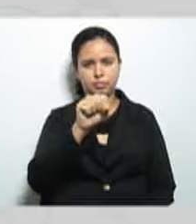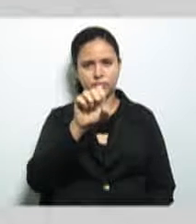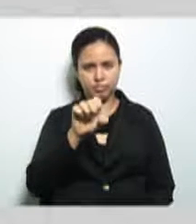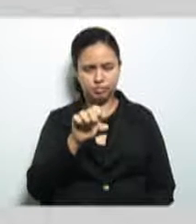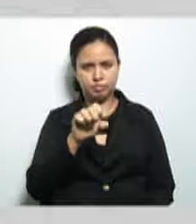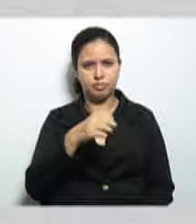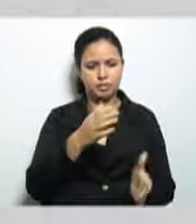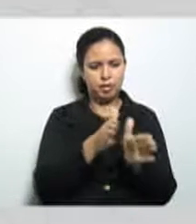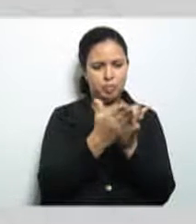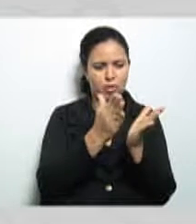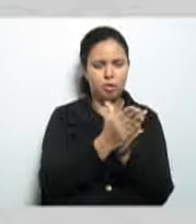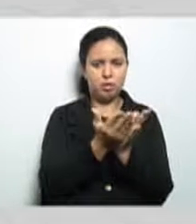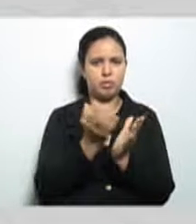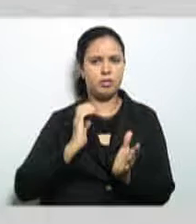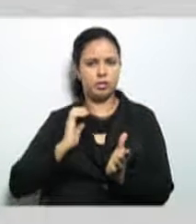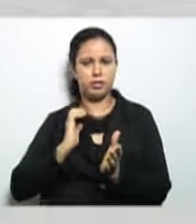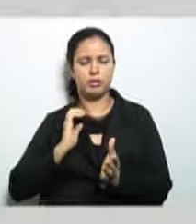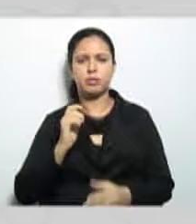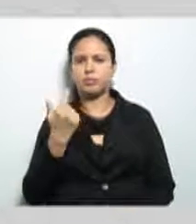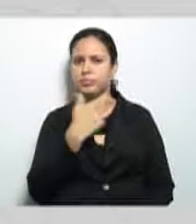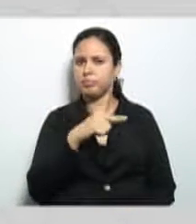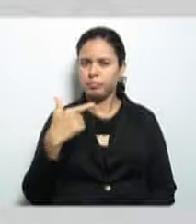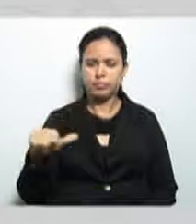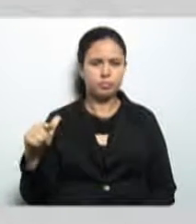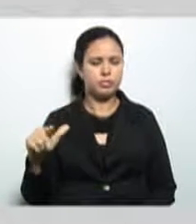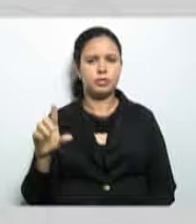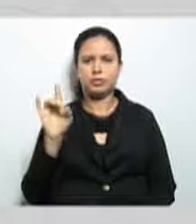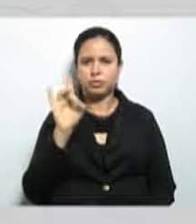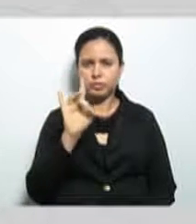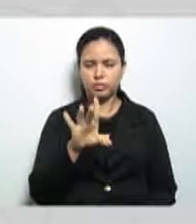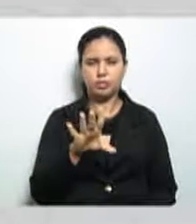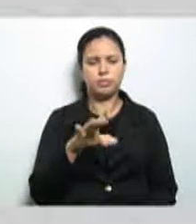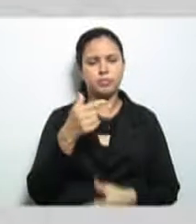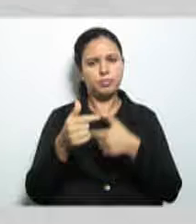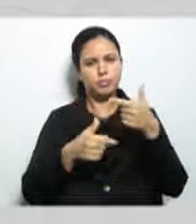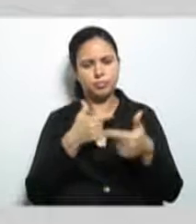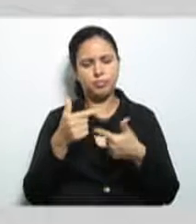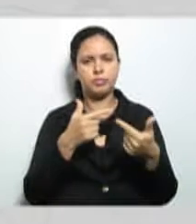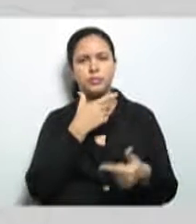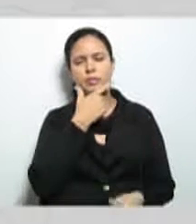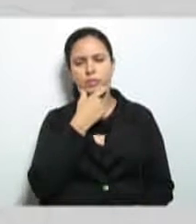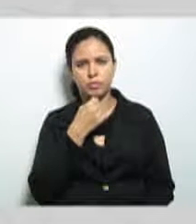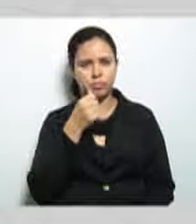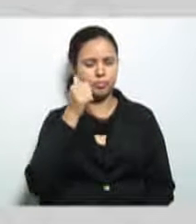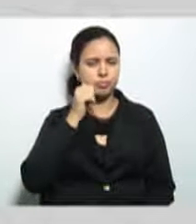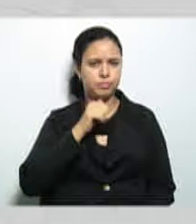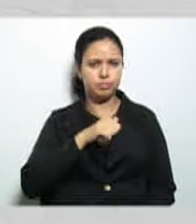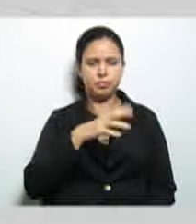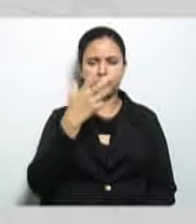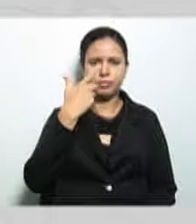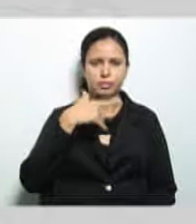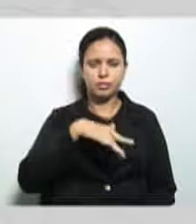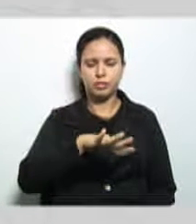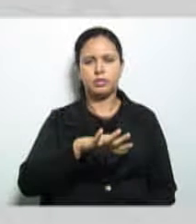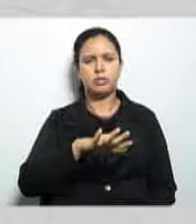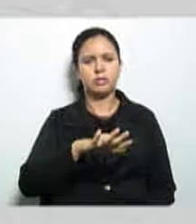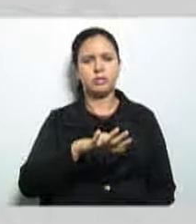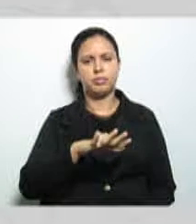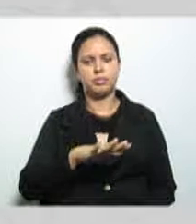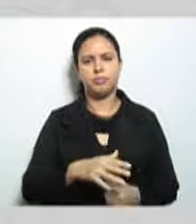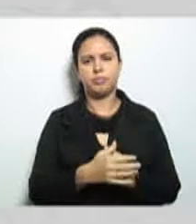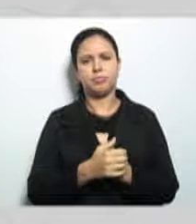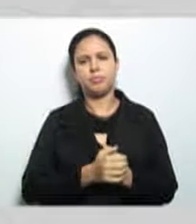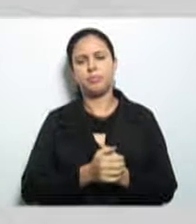funções, era o trabalho do homem, o trabalho da mulher, o trabalho da criança, do mais forte, do mais fraco, mas não era dividido em classes